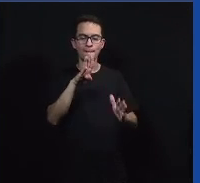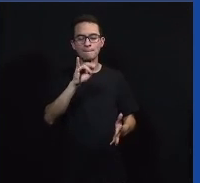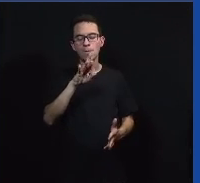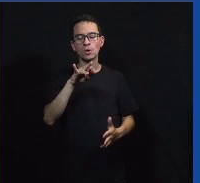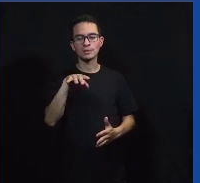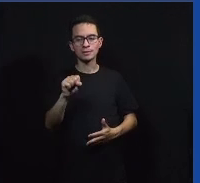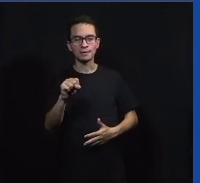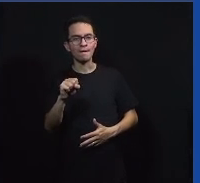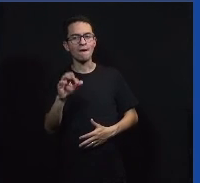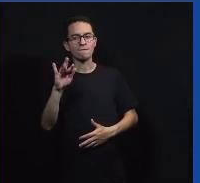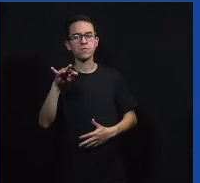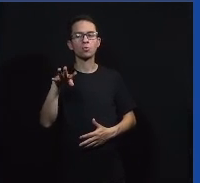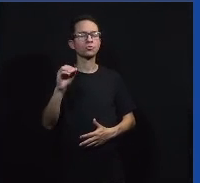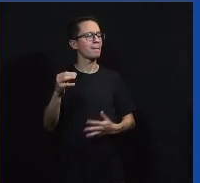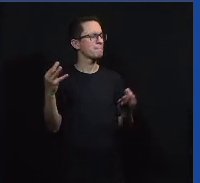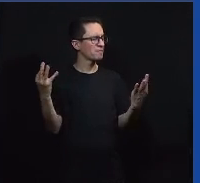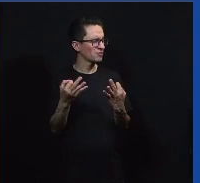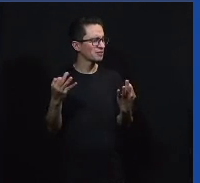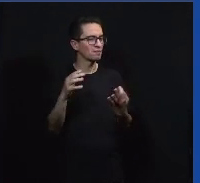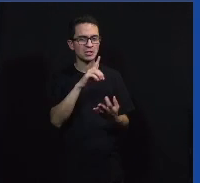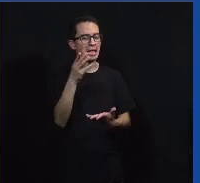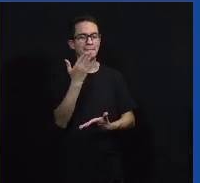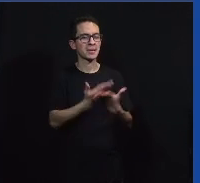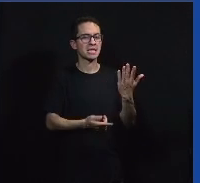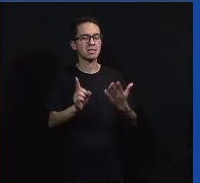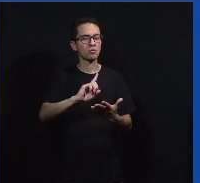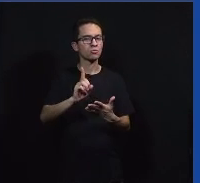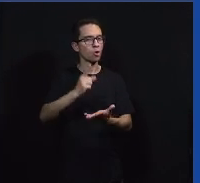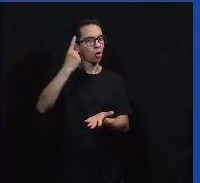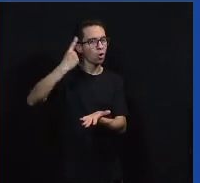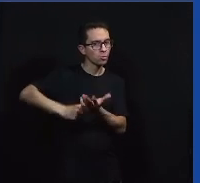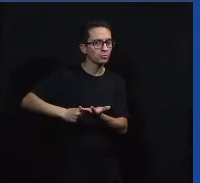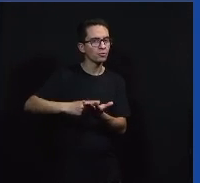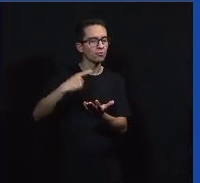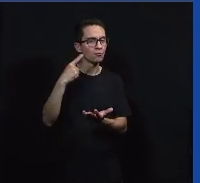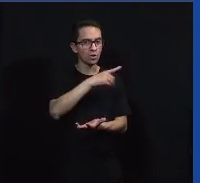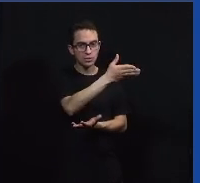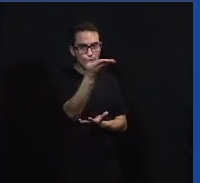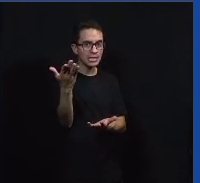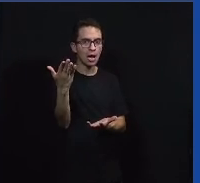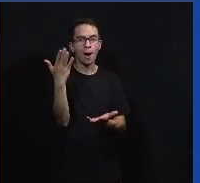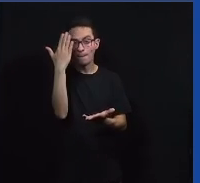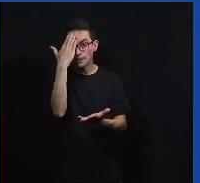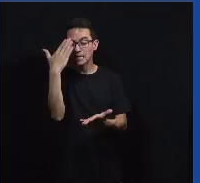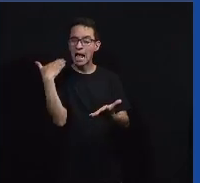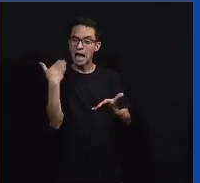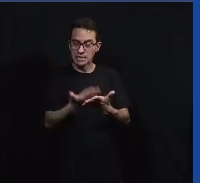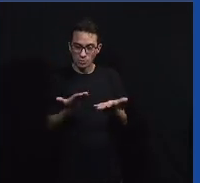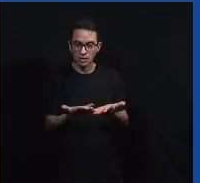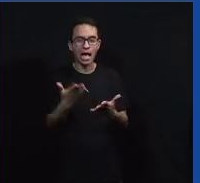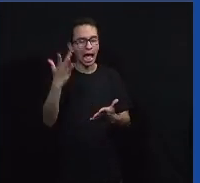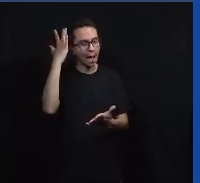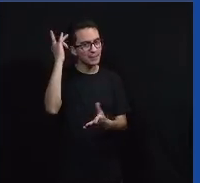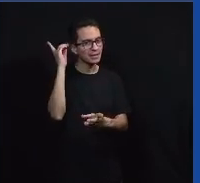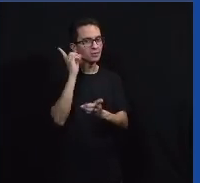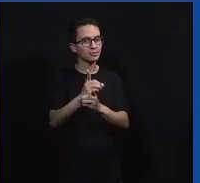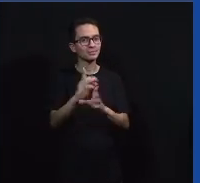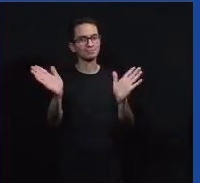Então, vai ser imperdível. Contamos com vocês. Brigadão por terem ficado até agora e até amanhã.